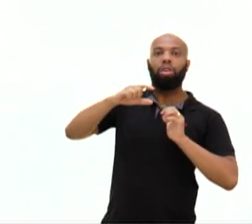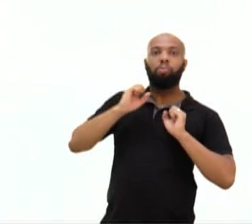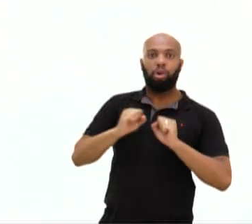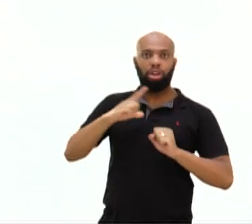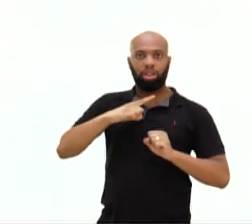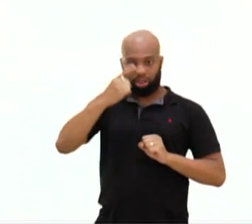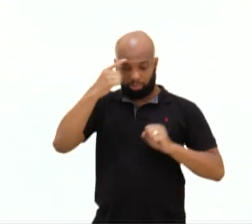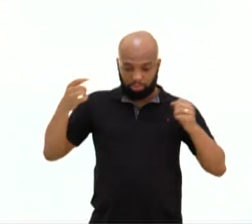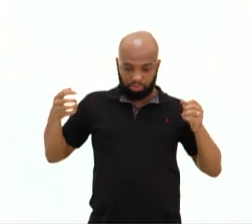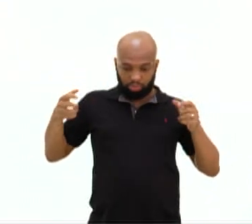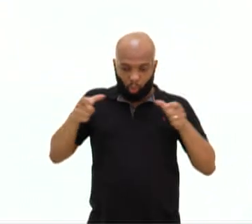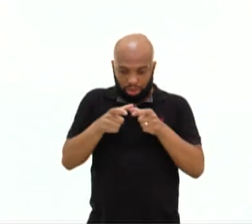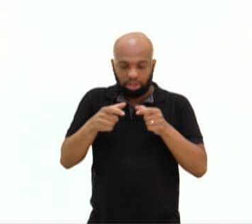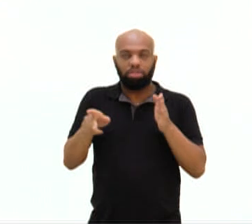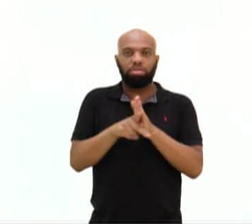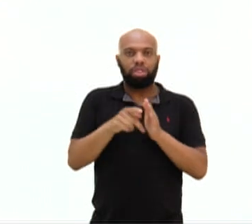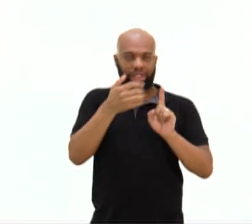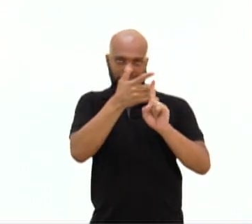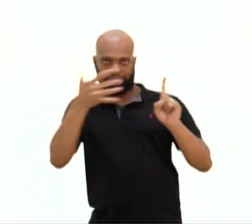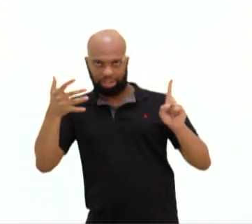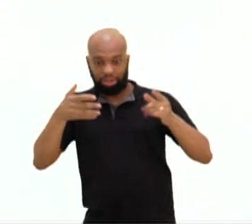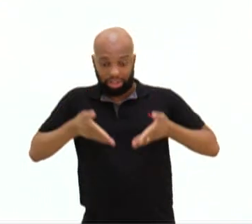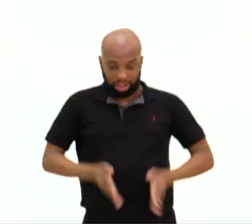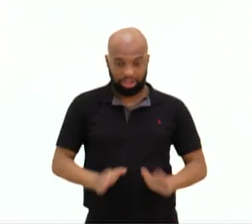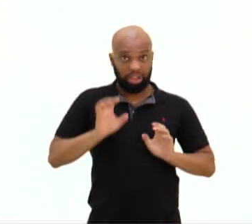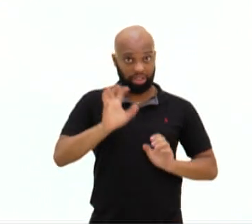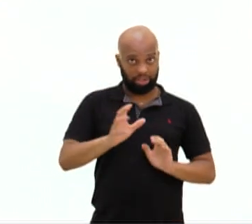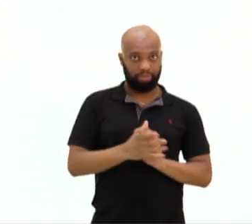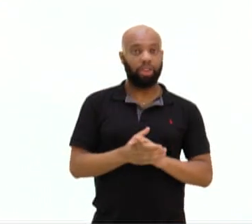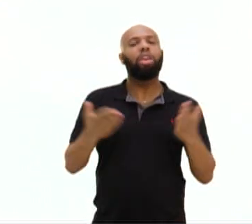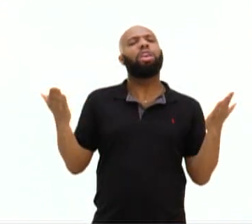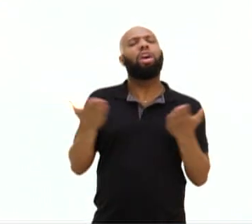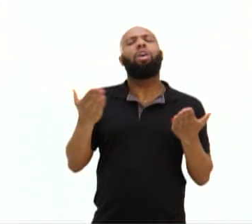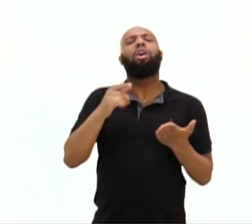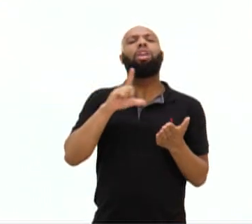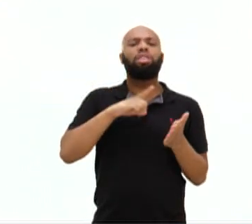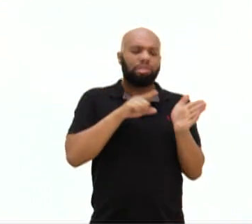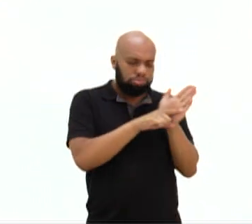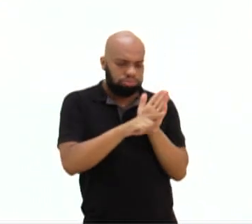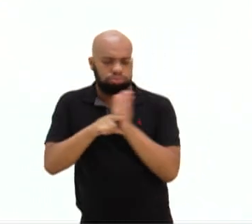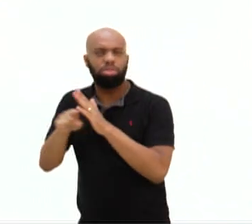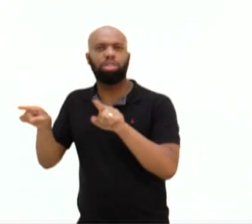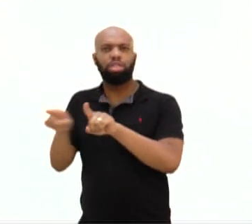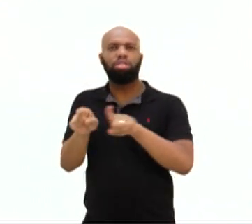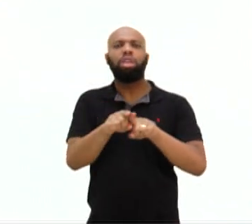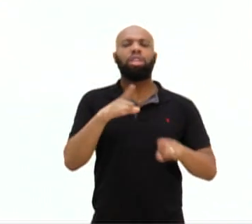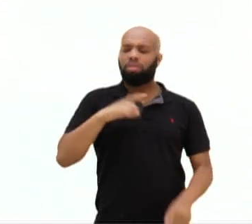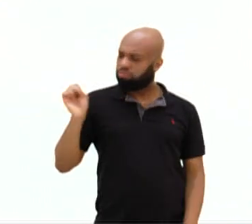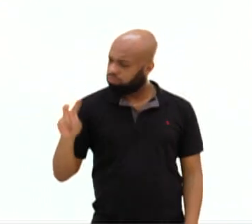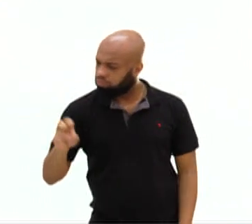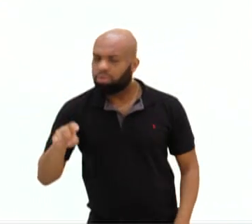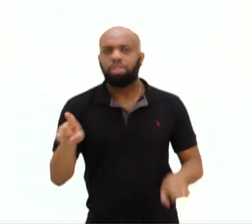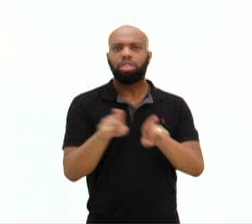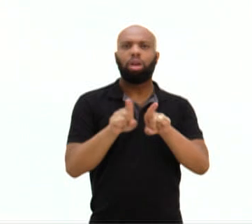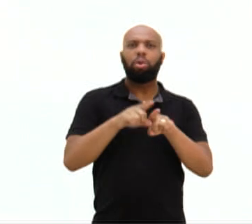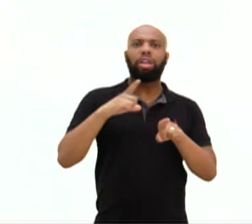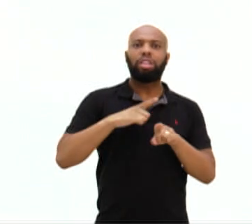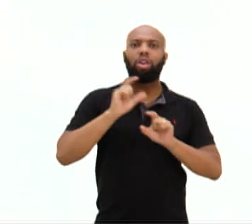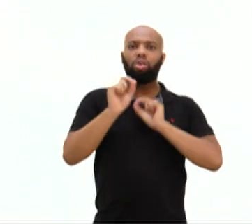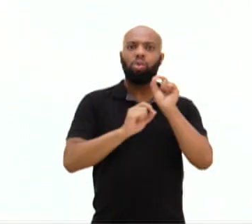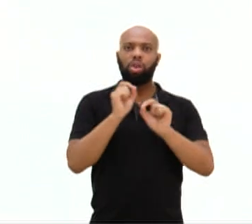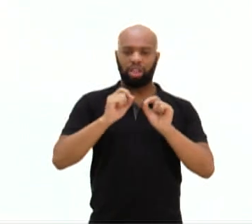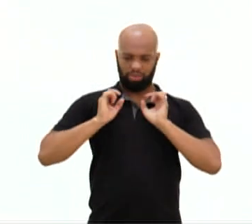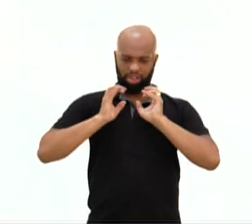na síndrome congênita lá, tá? Agora, foi visto, pesquisas também, que o vírus também ataca os neurônios